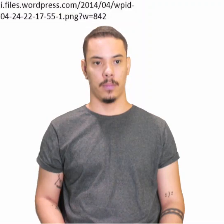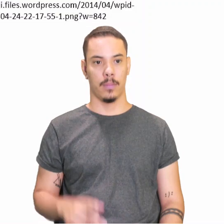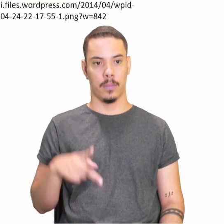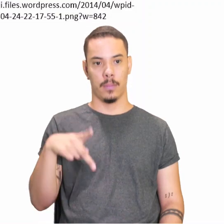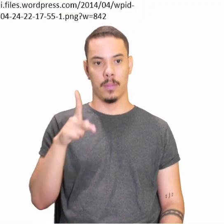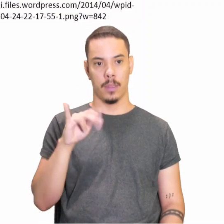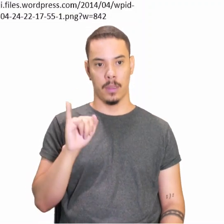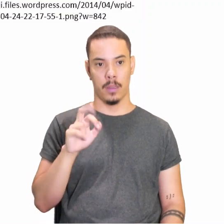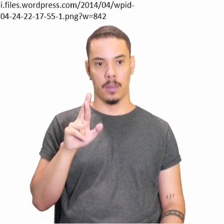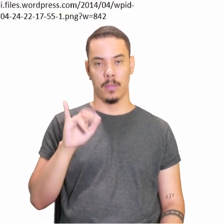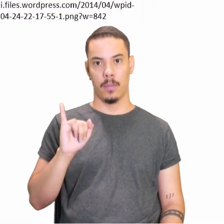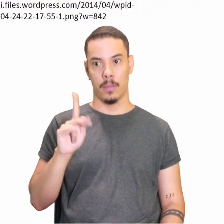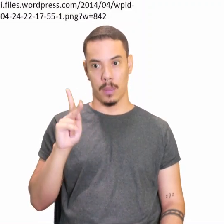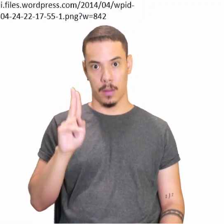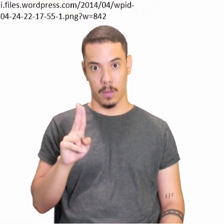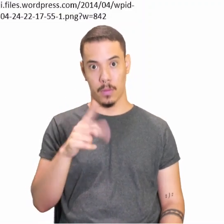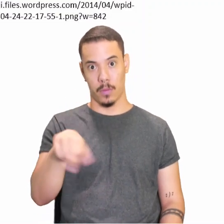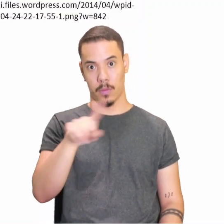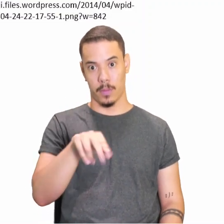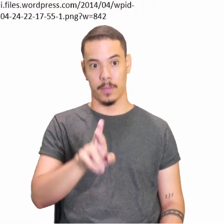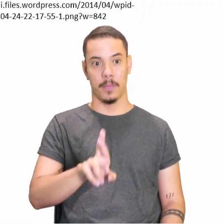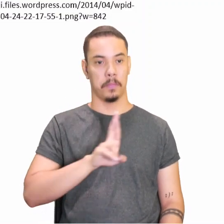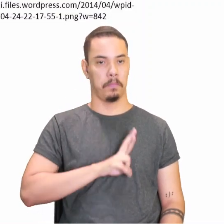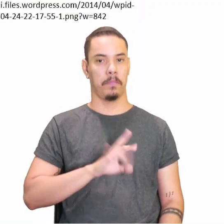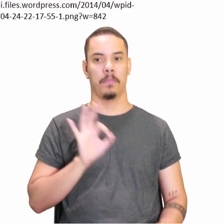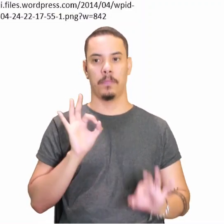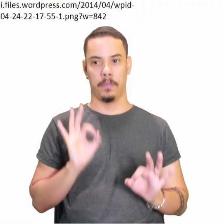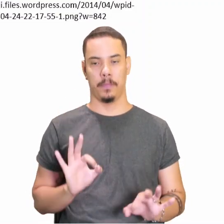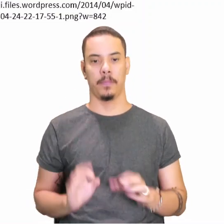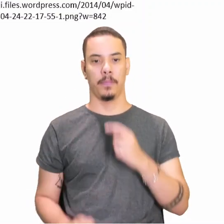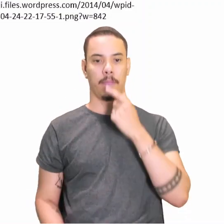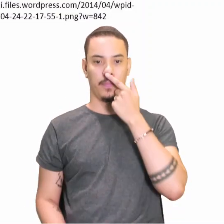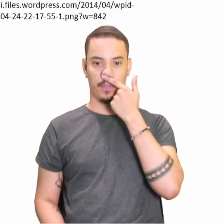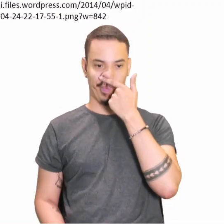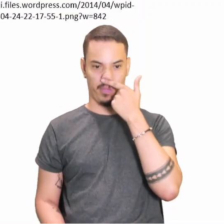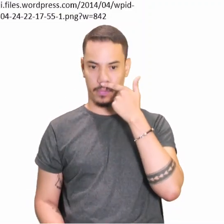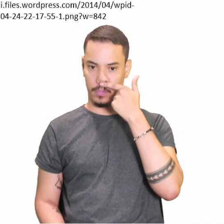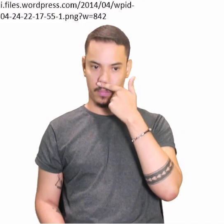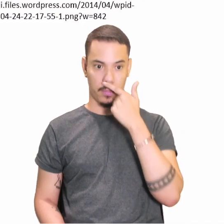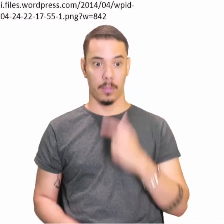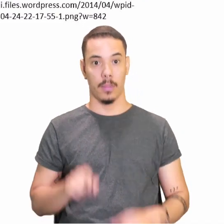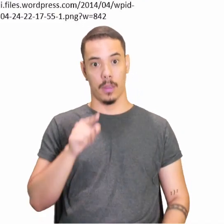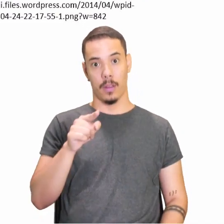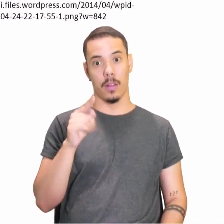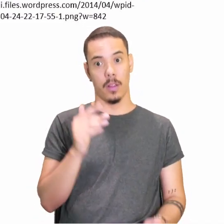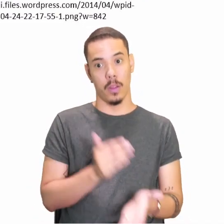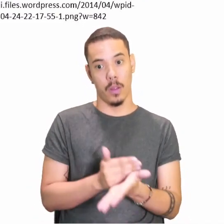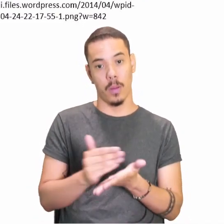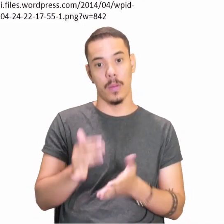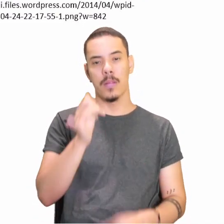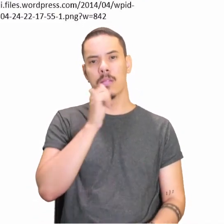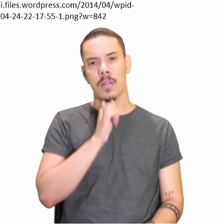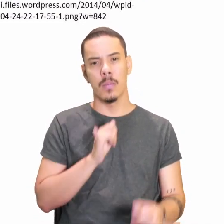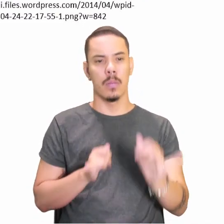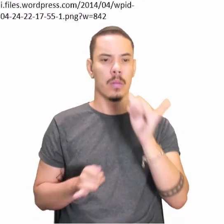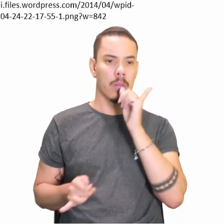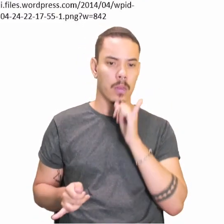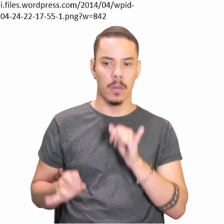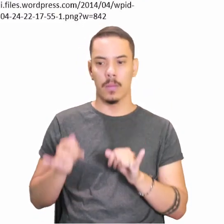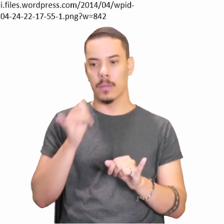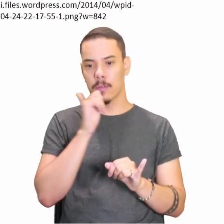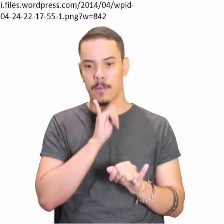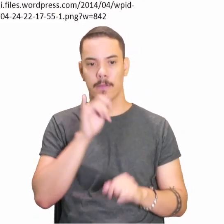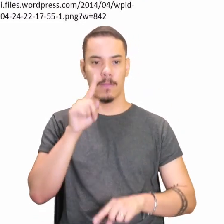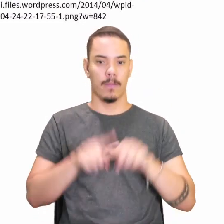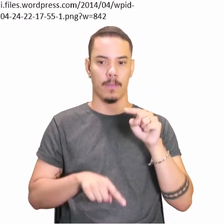Quiricu, né? Quem respondeu aí, beleza, certo? E aí você já vai começando, a partir dos exemplos, a localizar